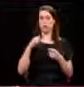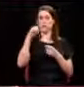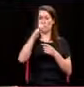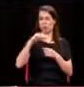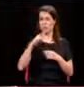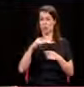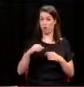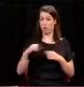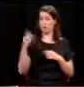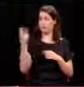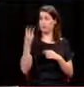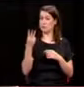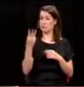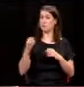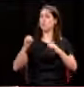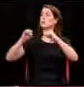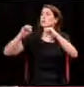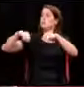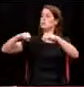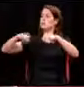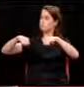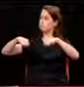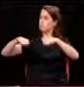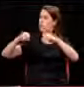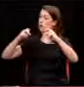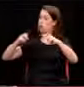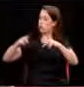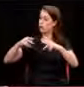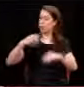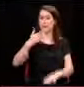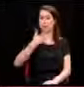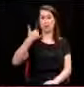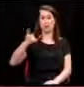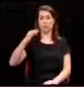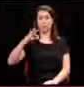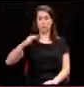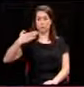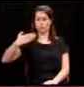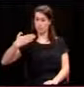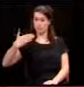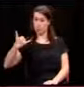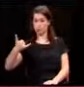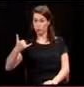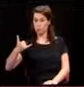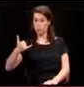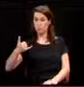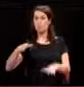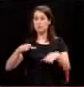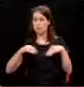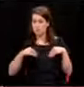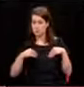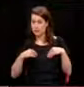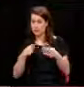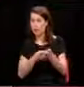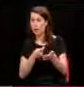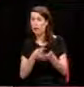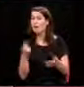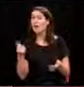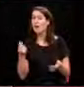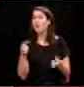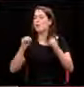em todos os operadores, que foi o 12472, e todos concordaram em pôr uma tarifa de um cêntimo por minuto. Isto ajudou-nos bastante, a nós